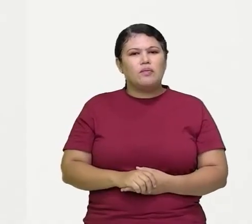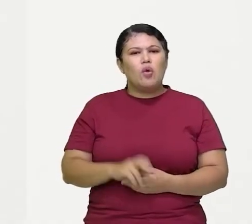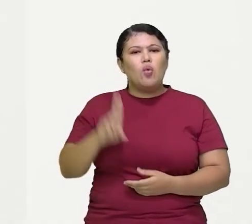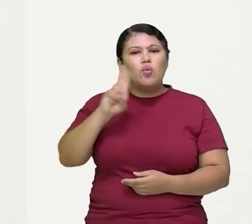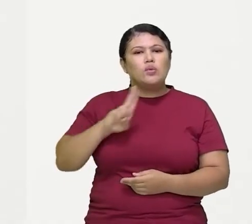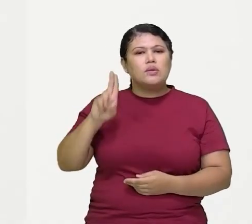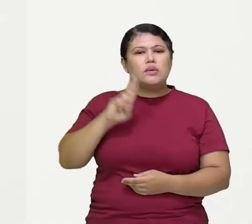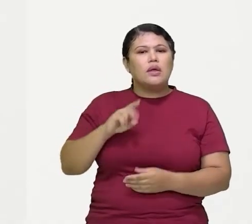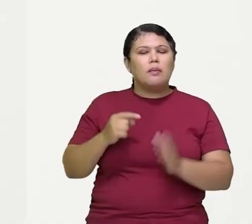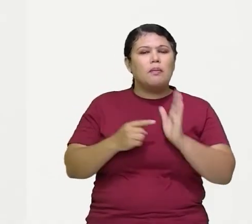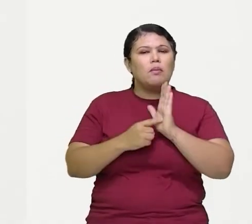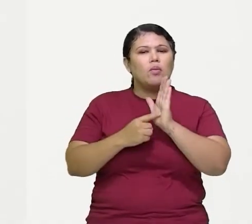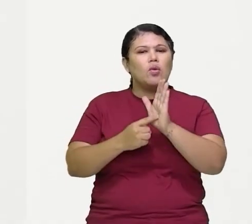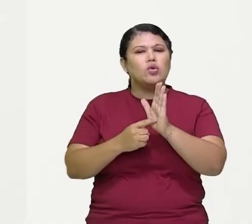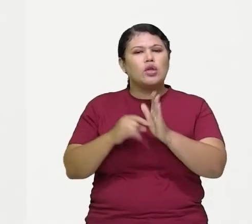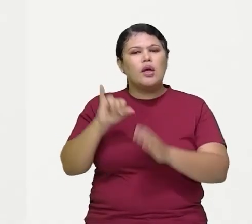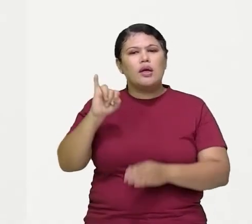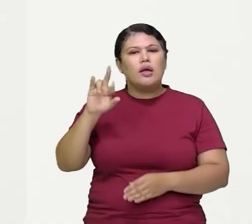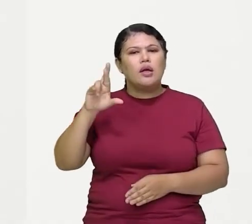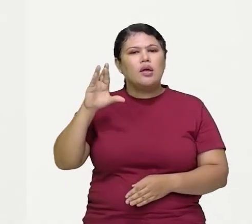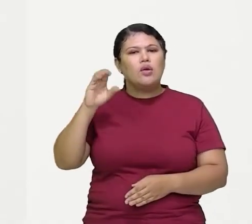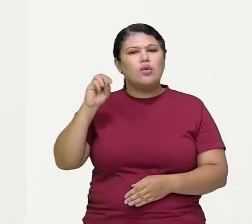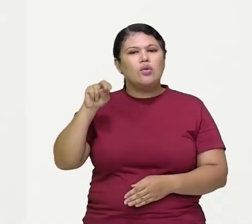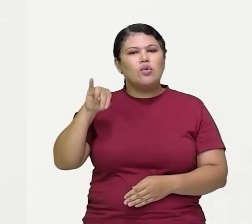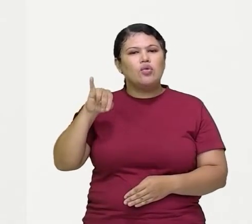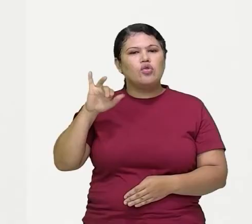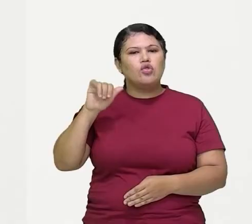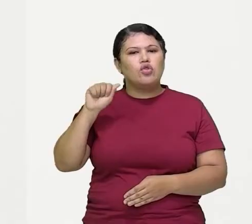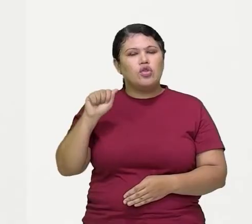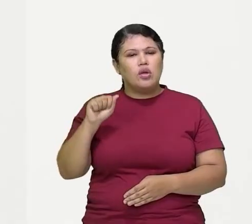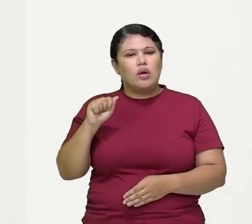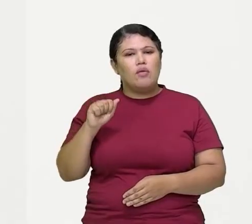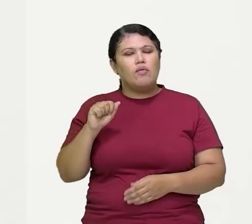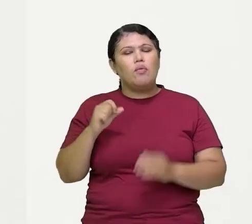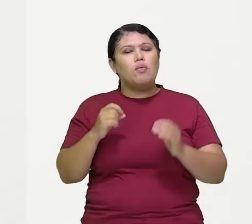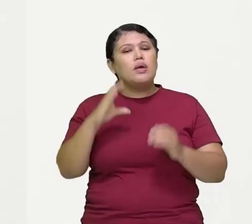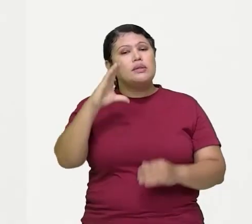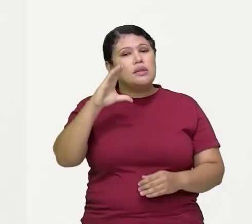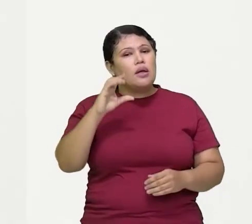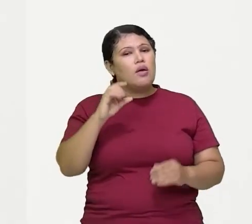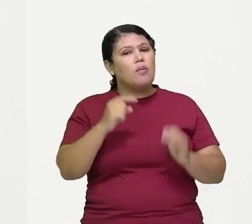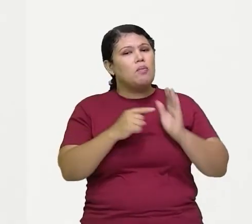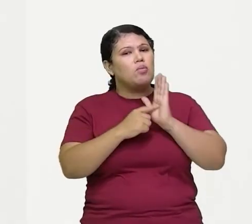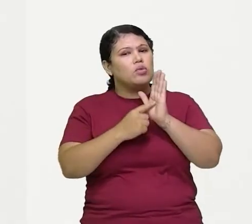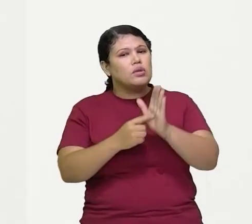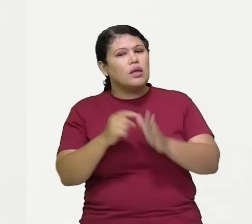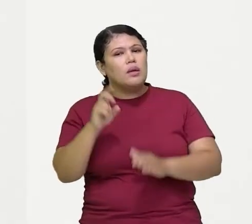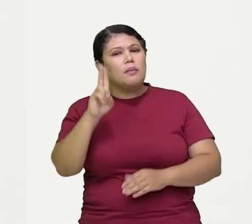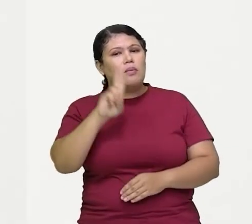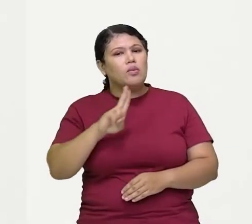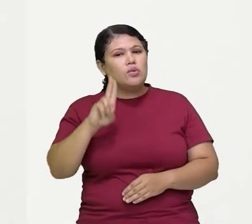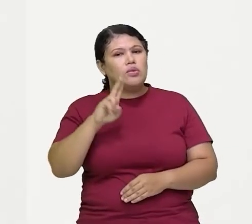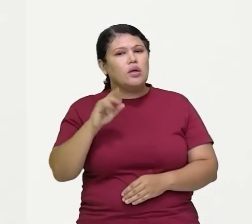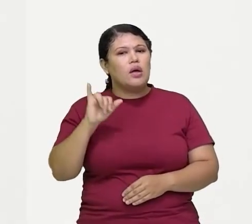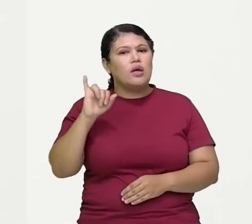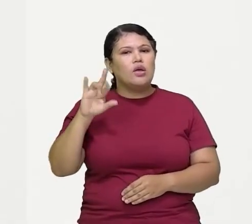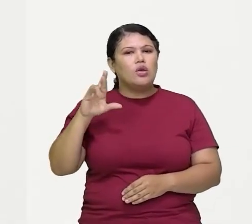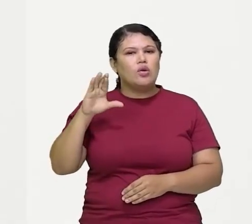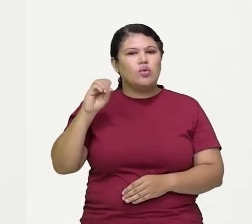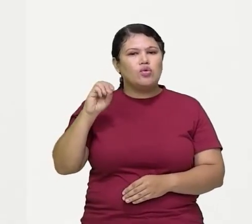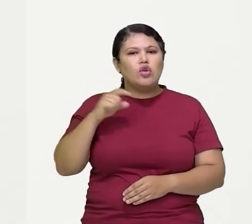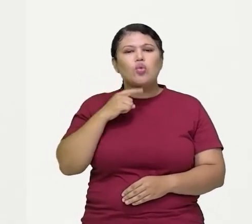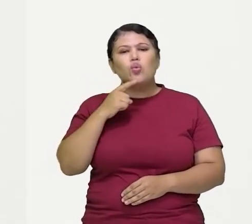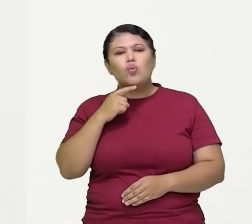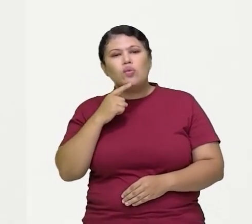usada para indicar uma ironia? Foi usada para indicar uma ironia e uma dúvida.